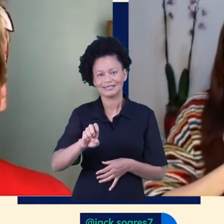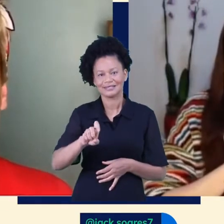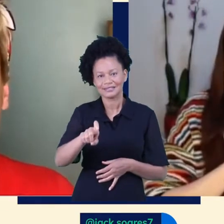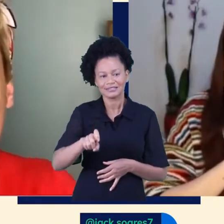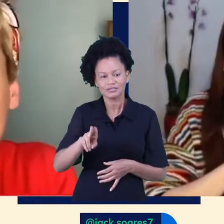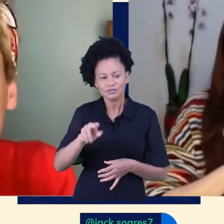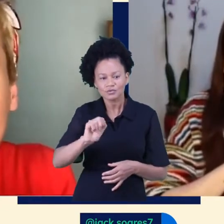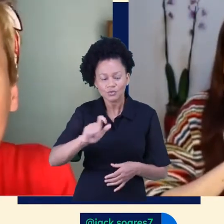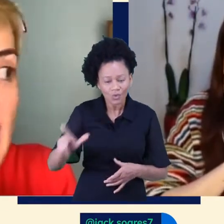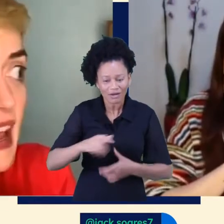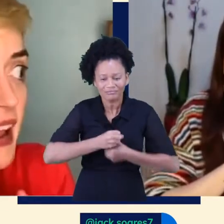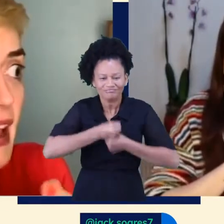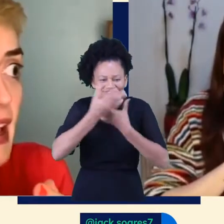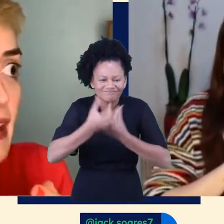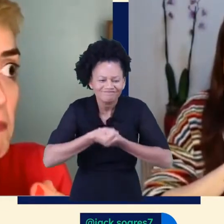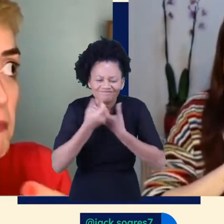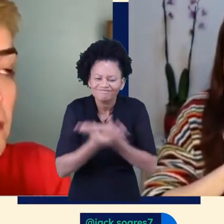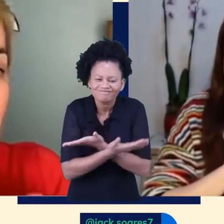ter